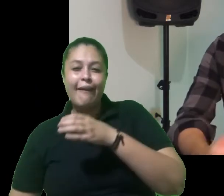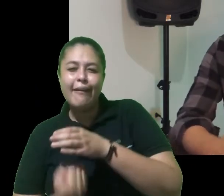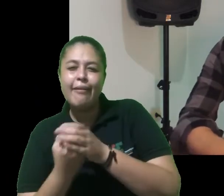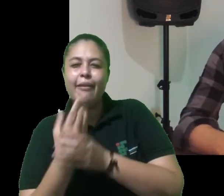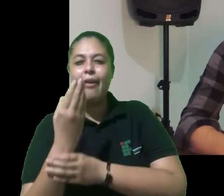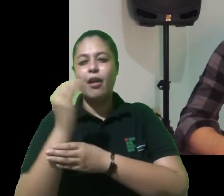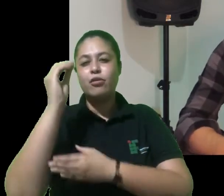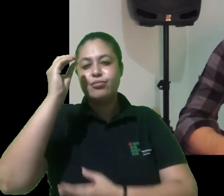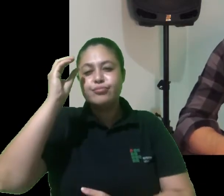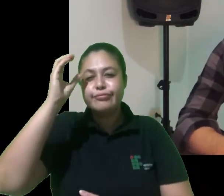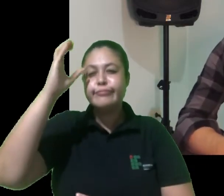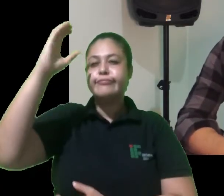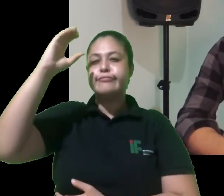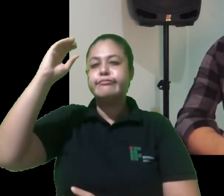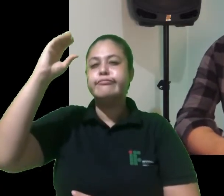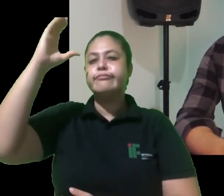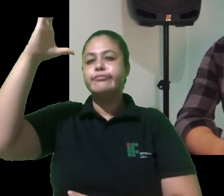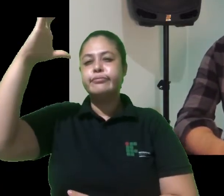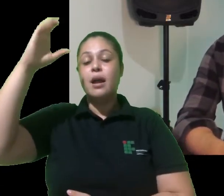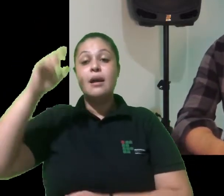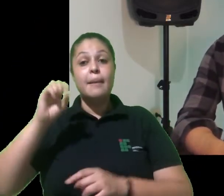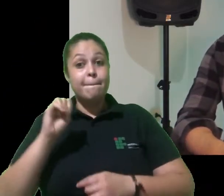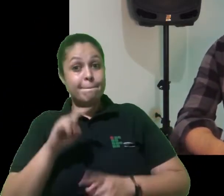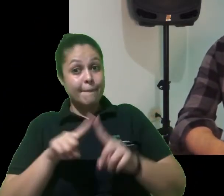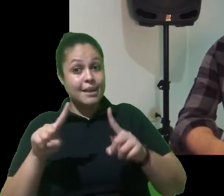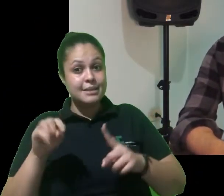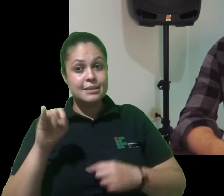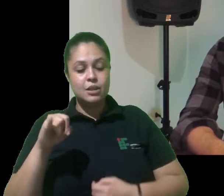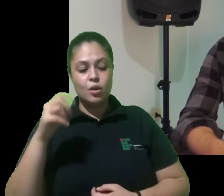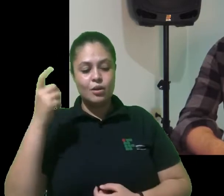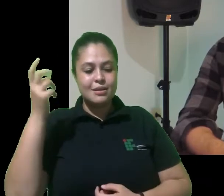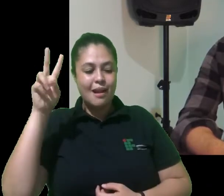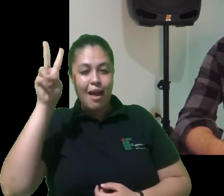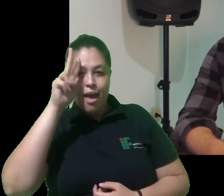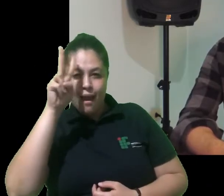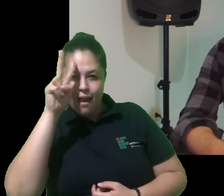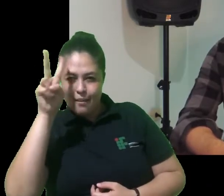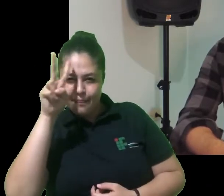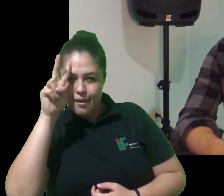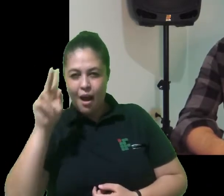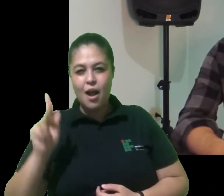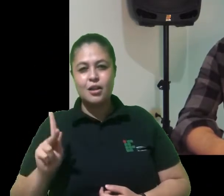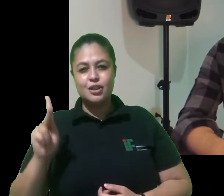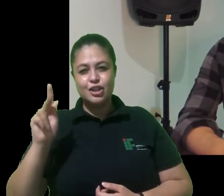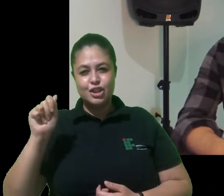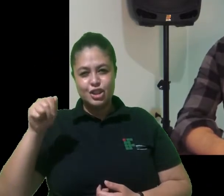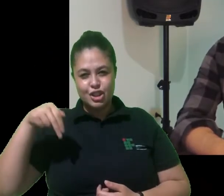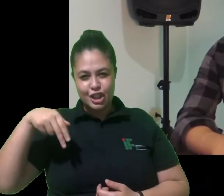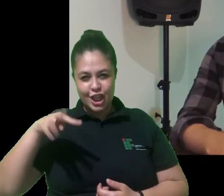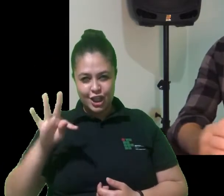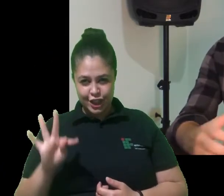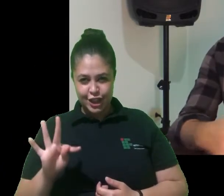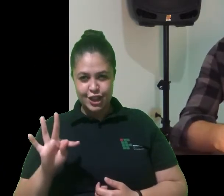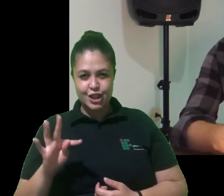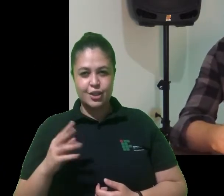geografia, apesar de que, se nós lembrarmos, por exemplo, de Immanuel Kant, um dos